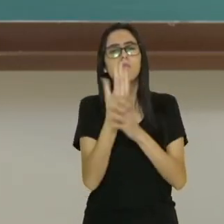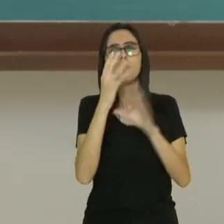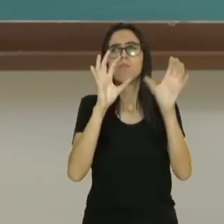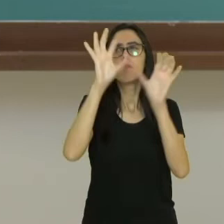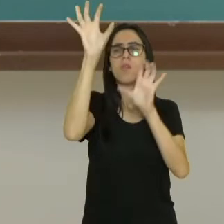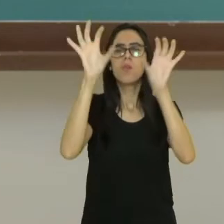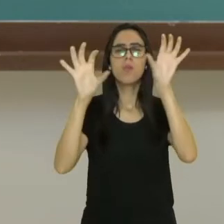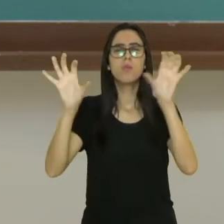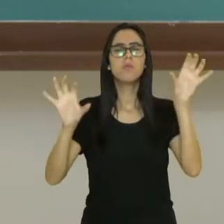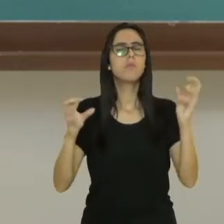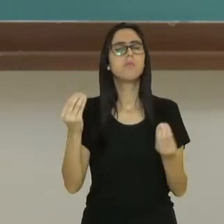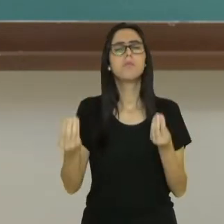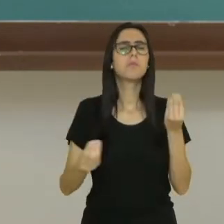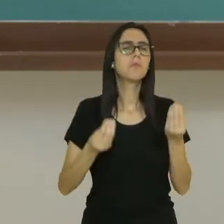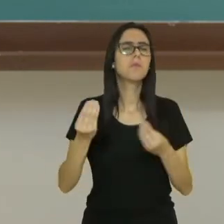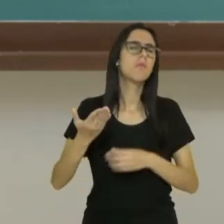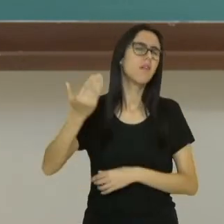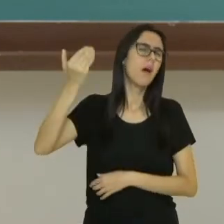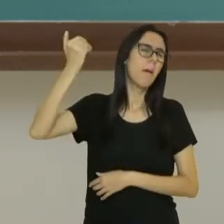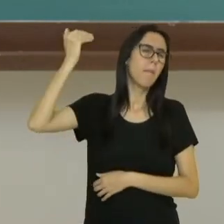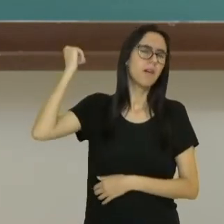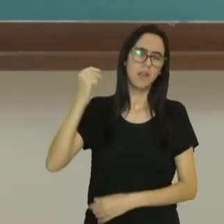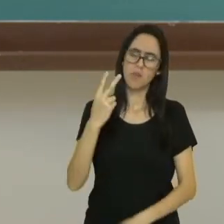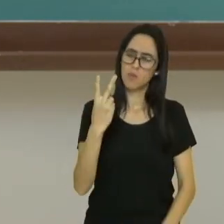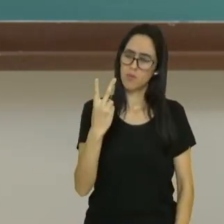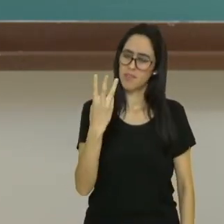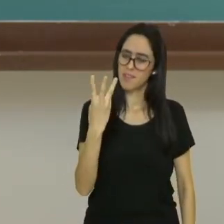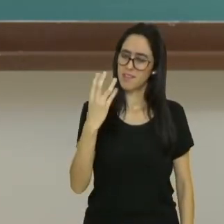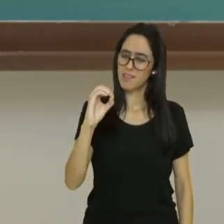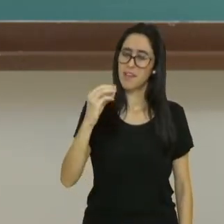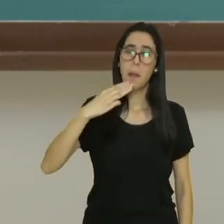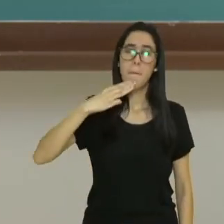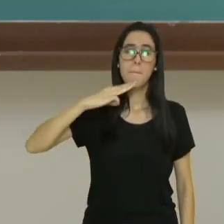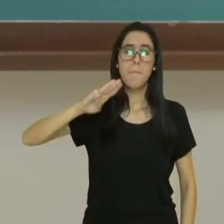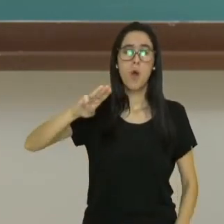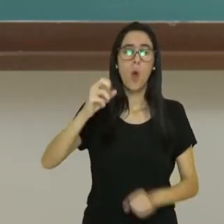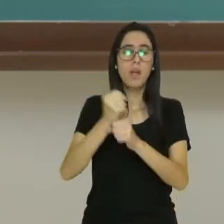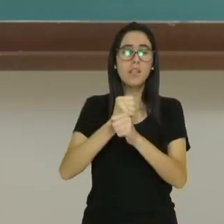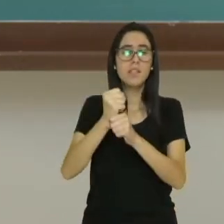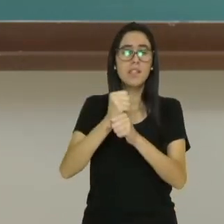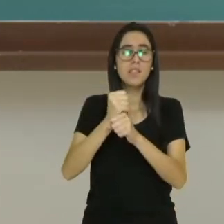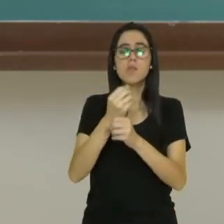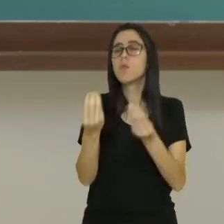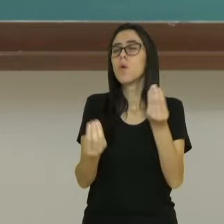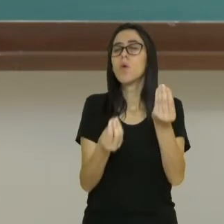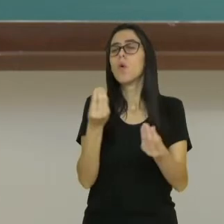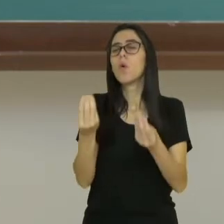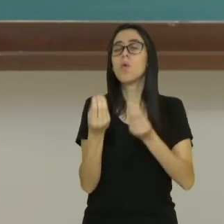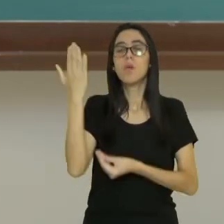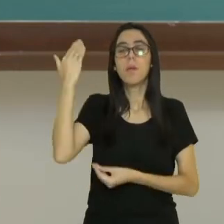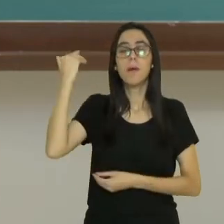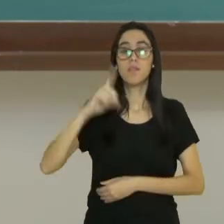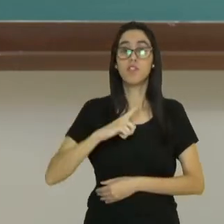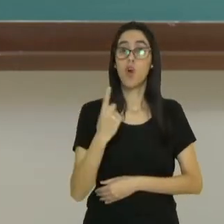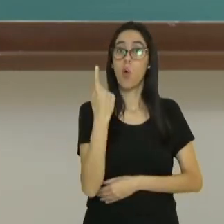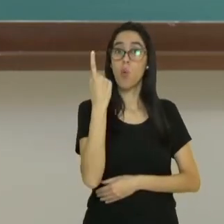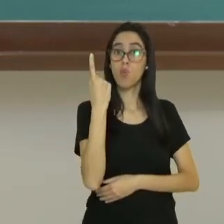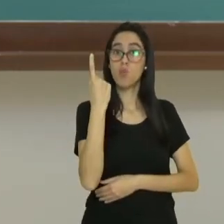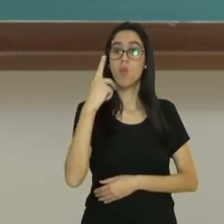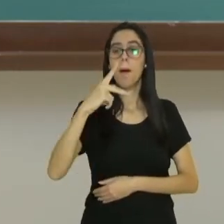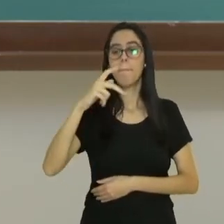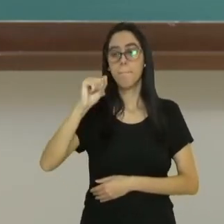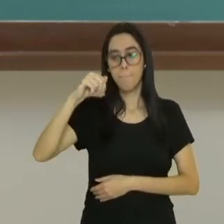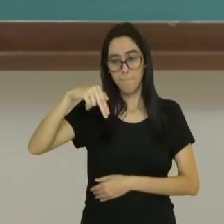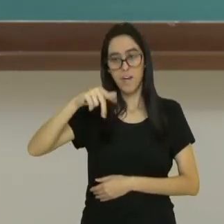como era lá 230 milhões de anos atrás, um supercontinente chamado